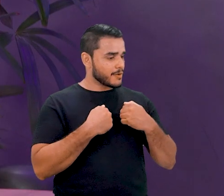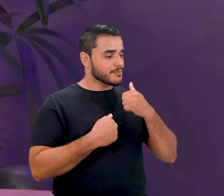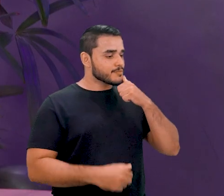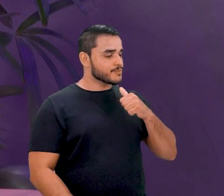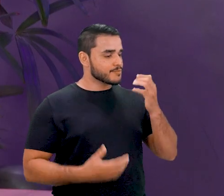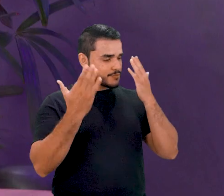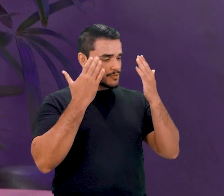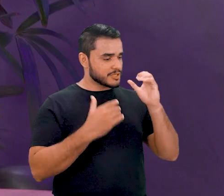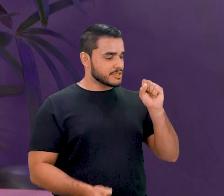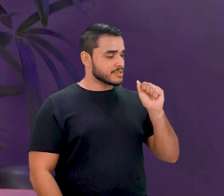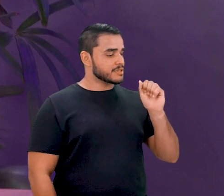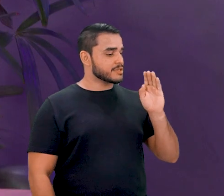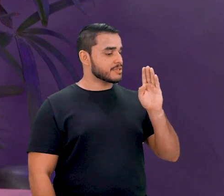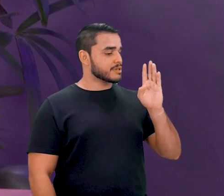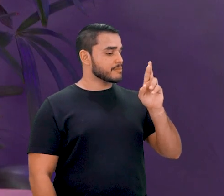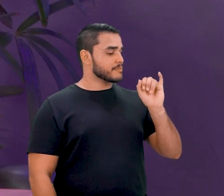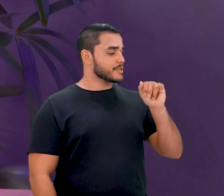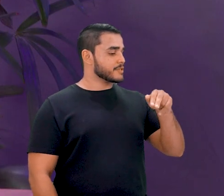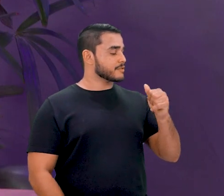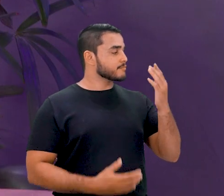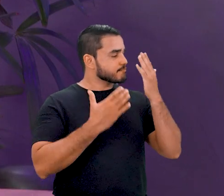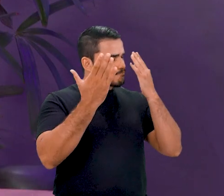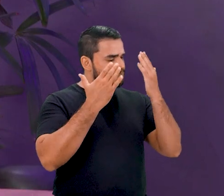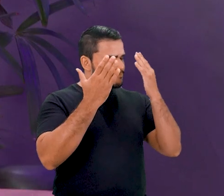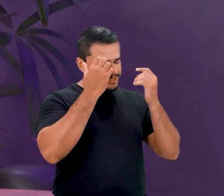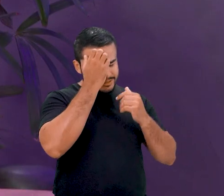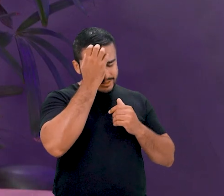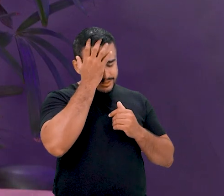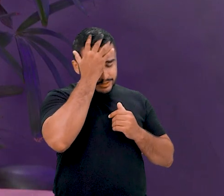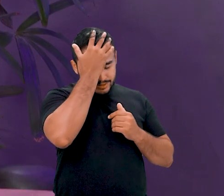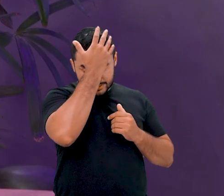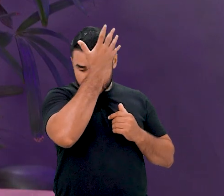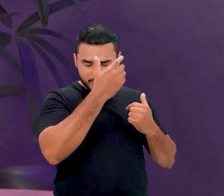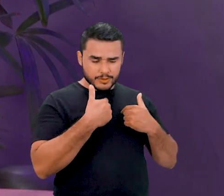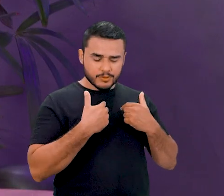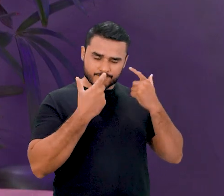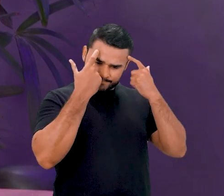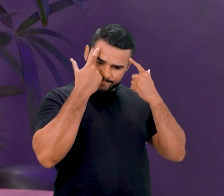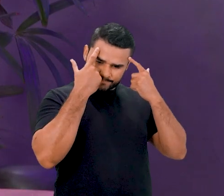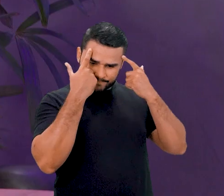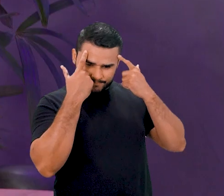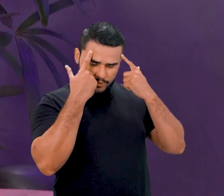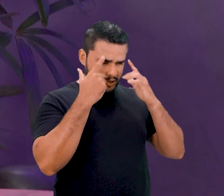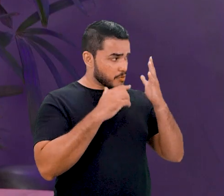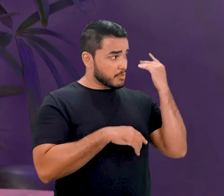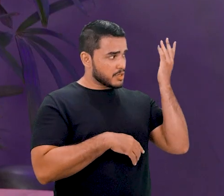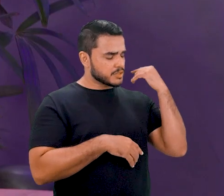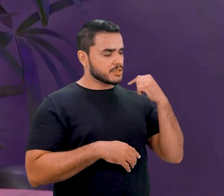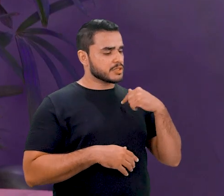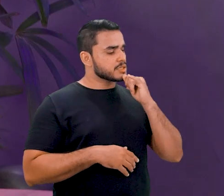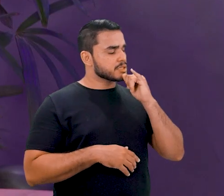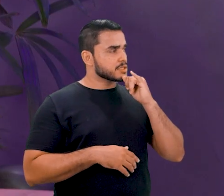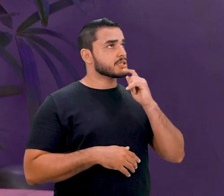beijo. Eu já trabalhei isso muito em terapia, então eu acho que hoje eu entendo que eu não me cobro como